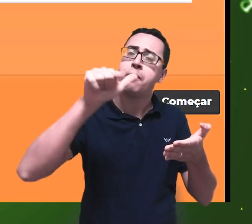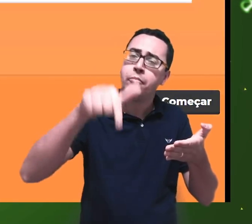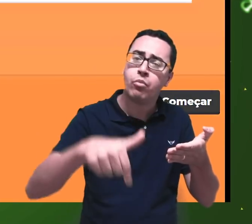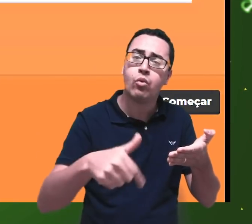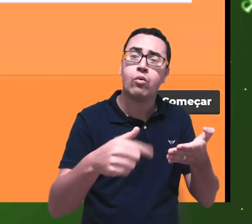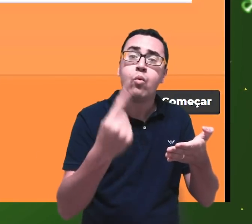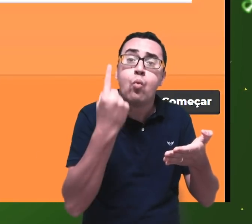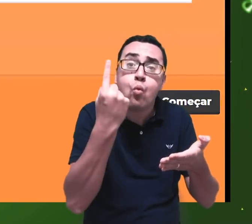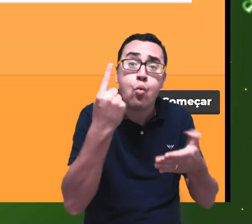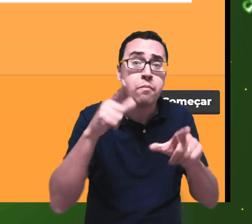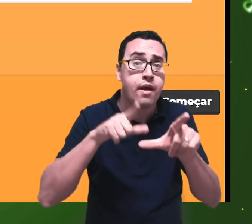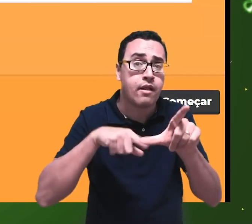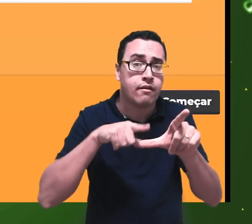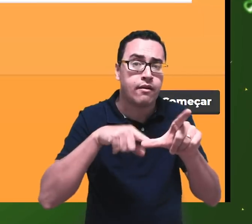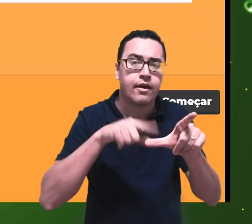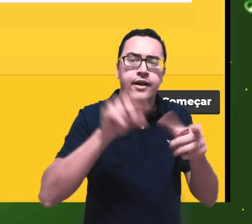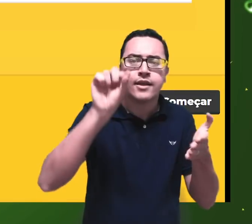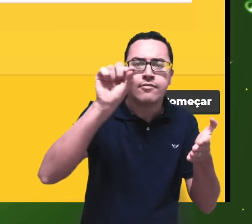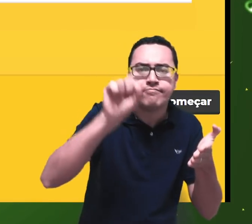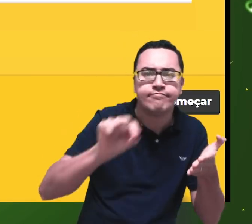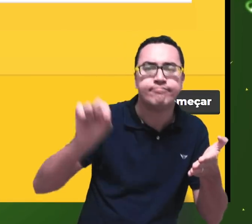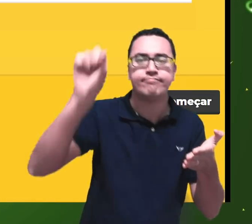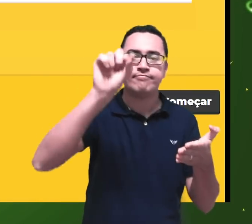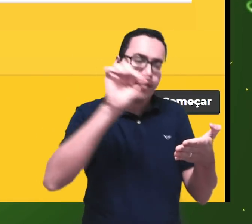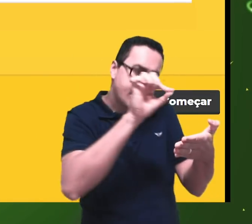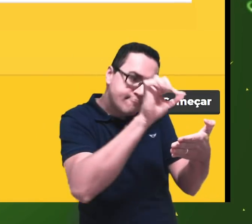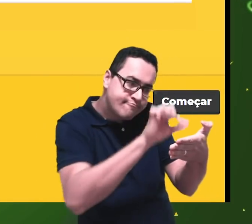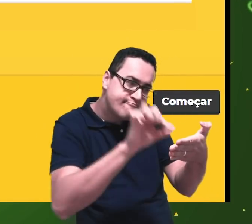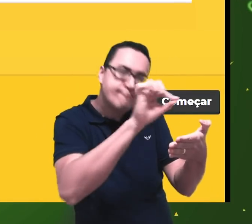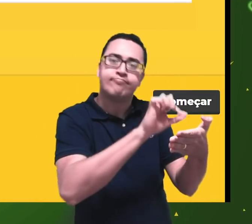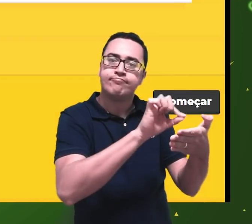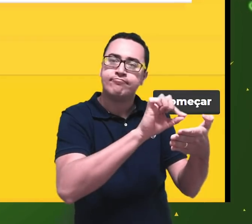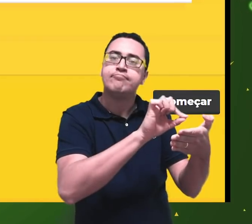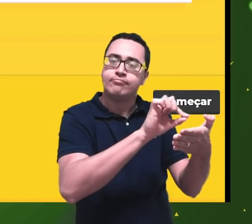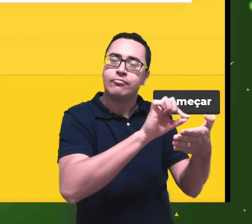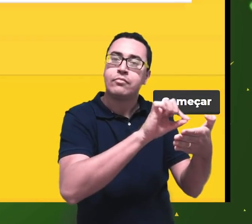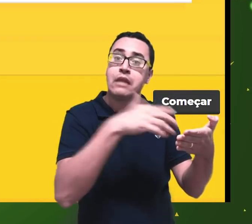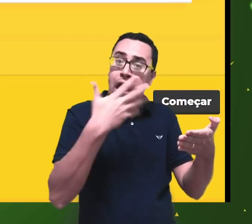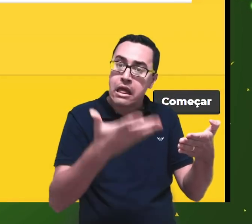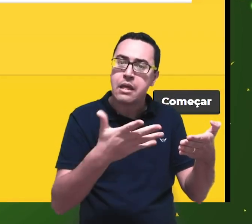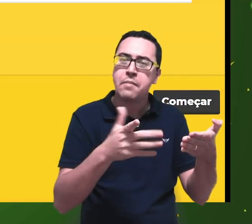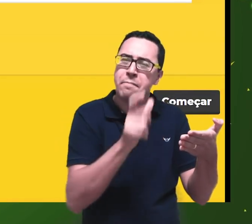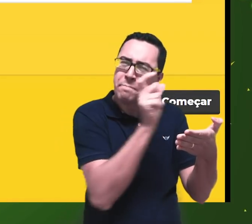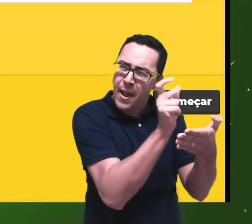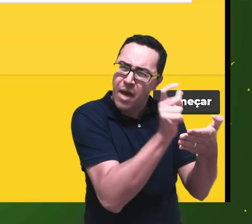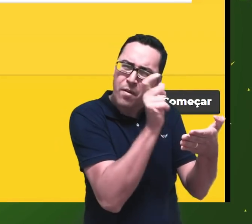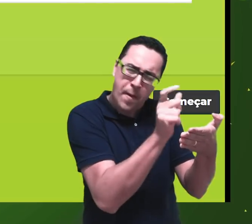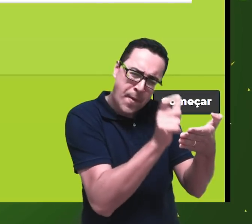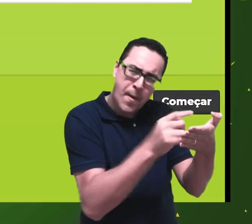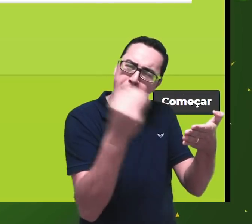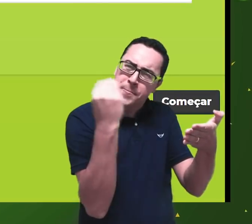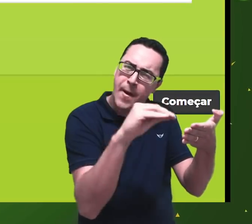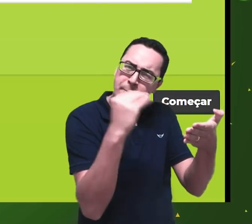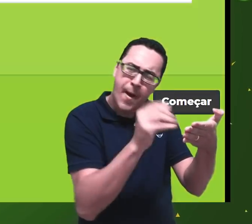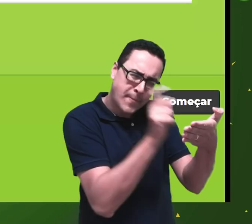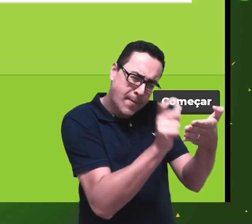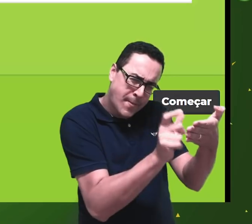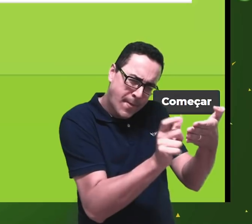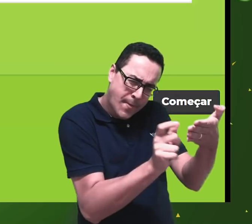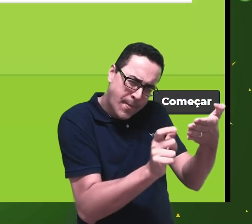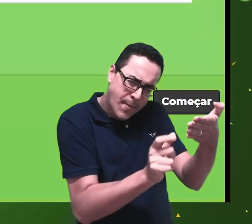letras dessa palavra. No final, quando nós juntarmos todas as letrinhas circuladas, nós